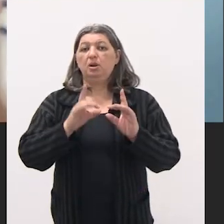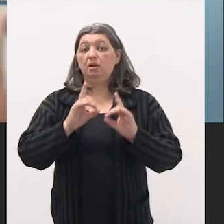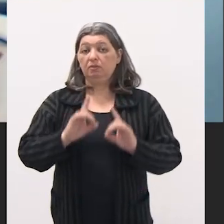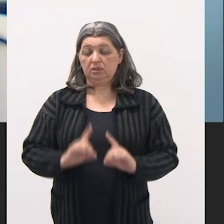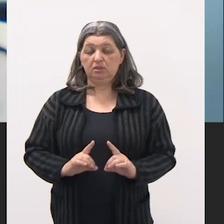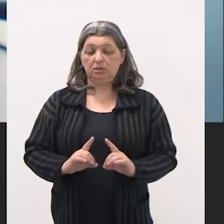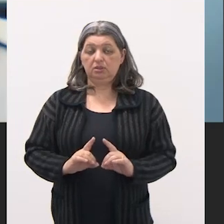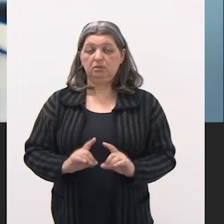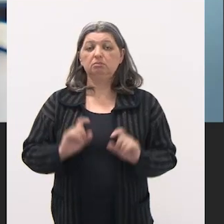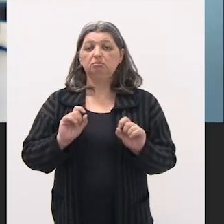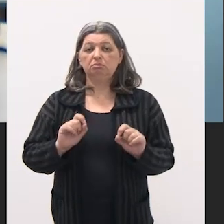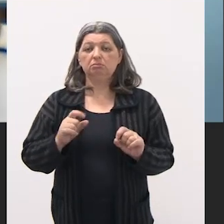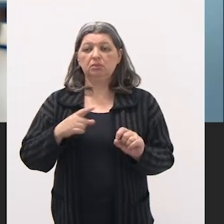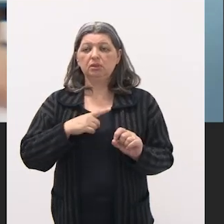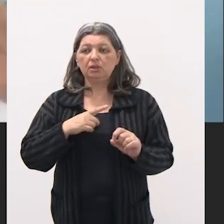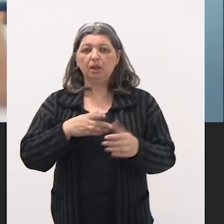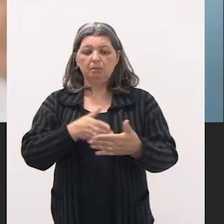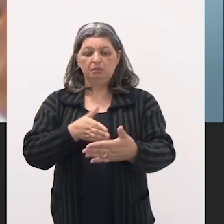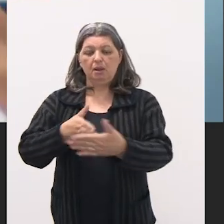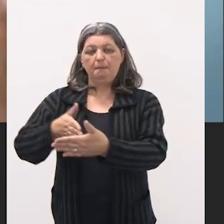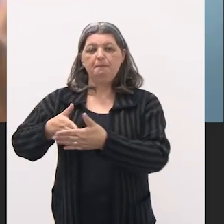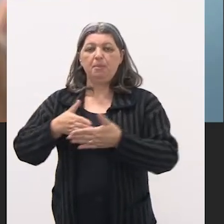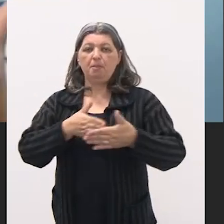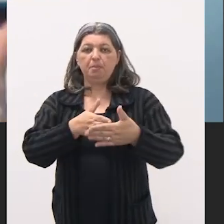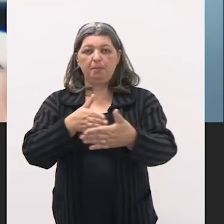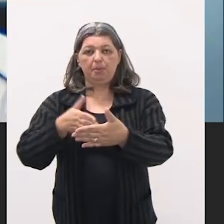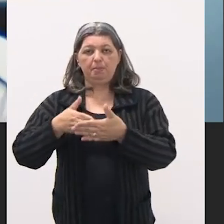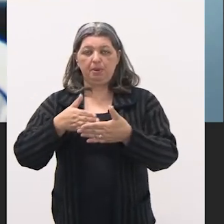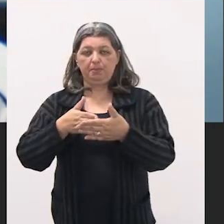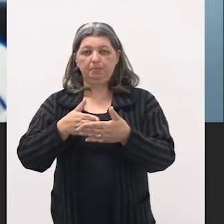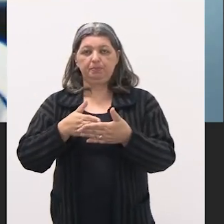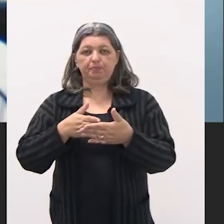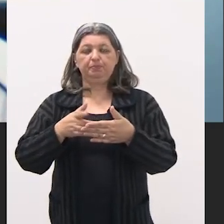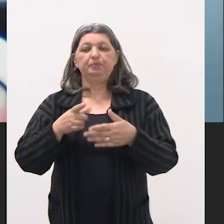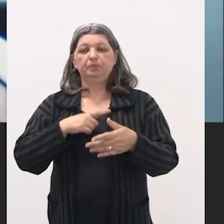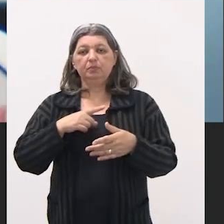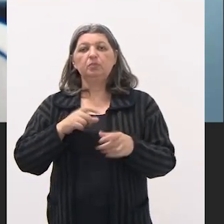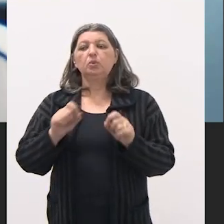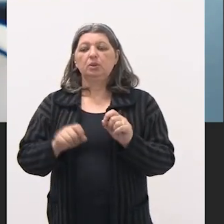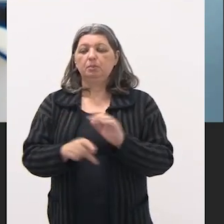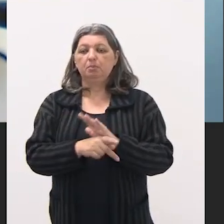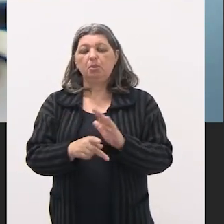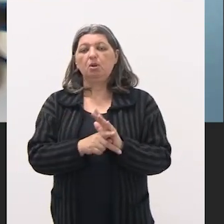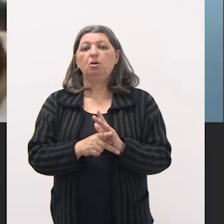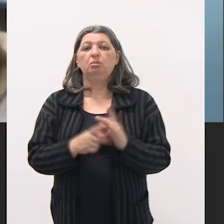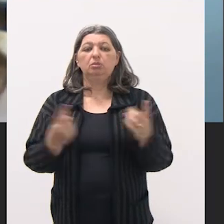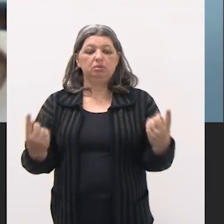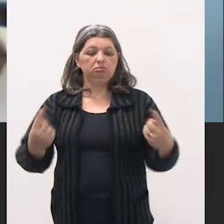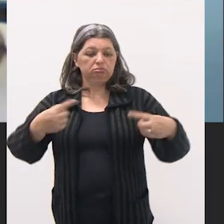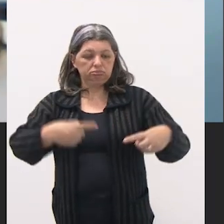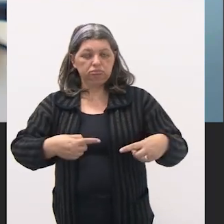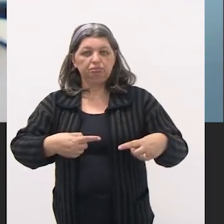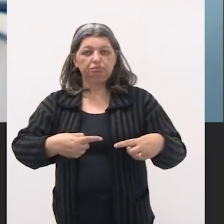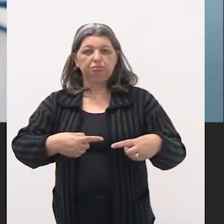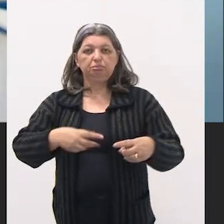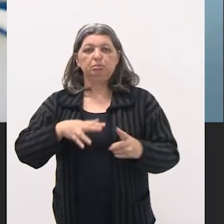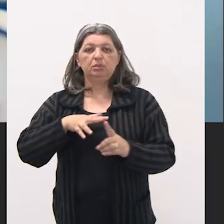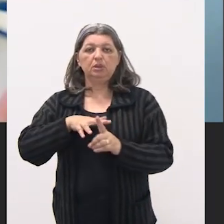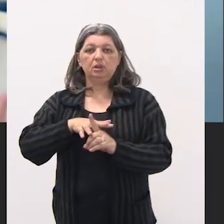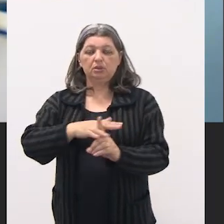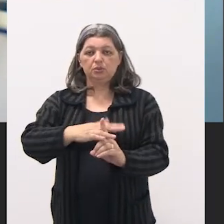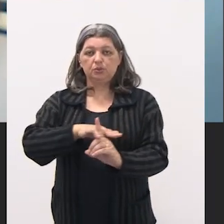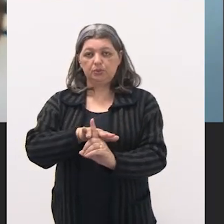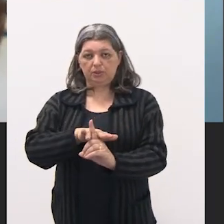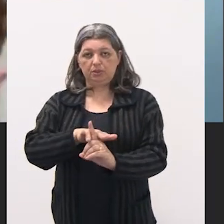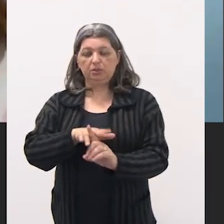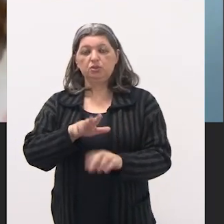deficiência tem esses impedimentos, mas que as diversidades encontradas dentro da sociedade vão fazer